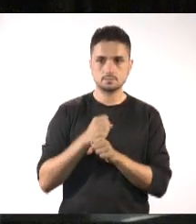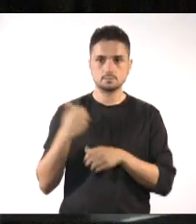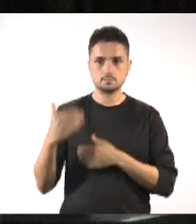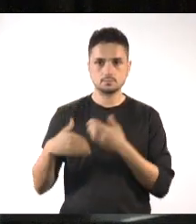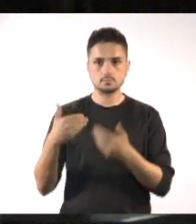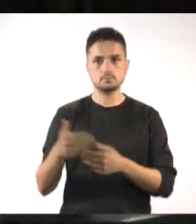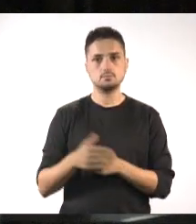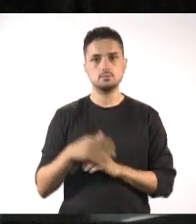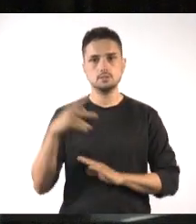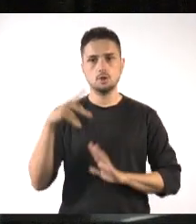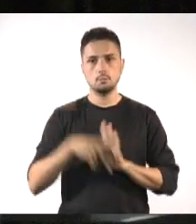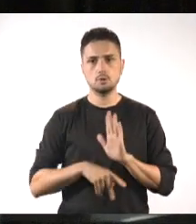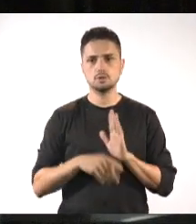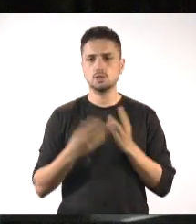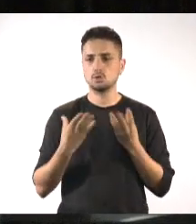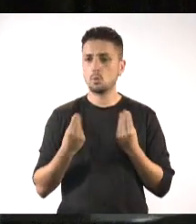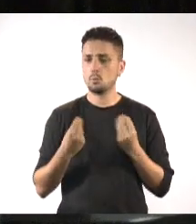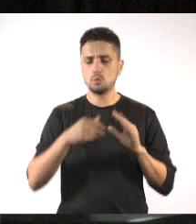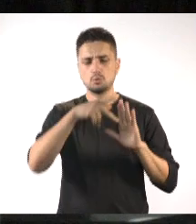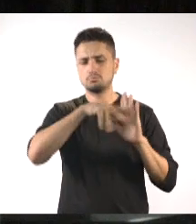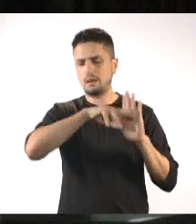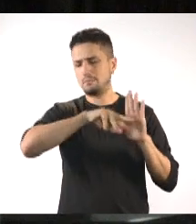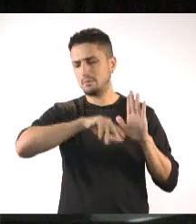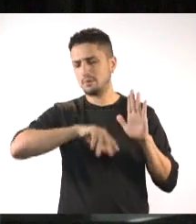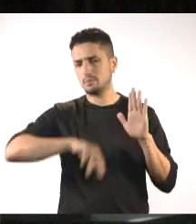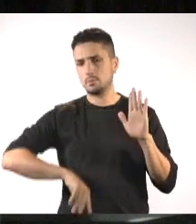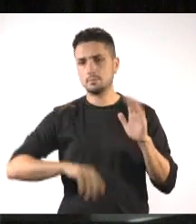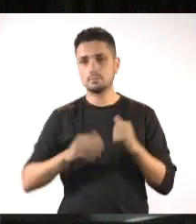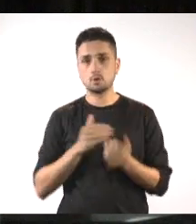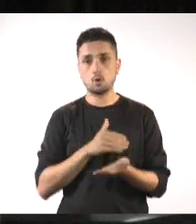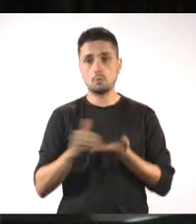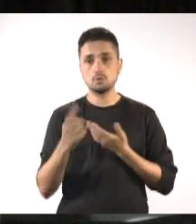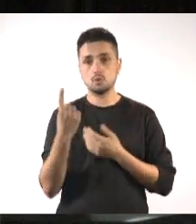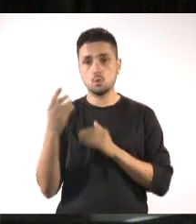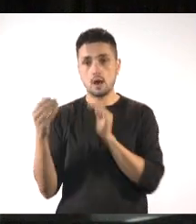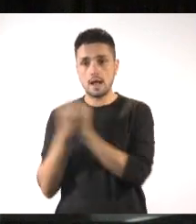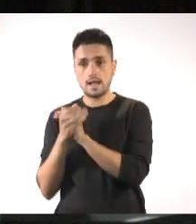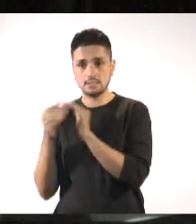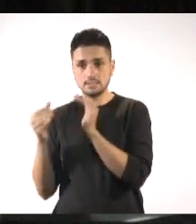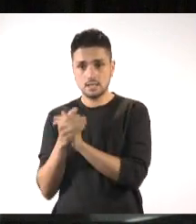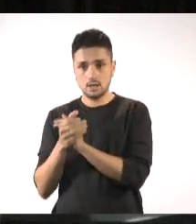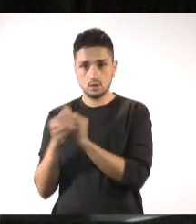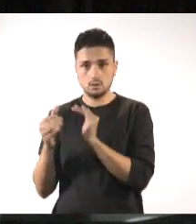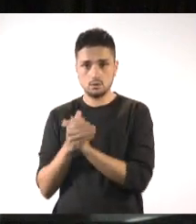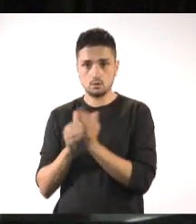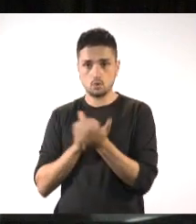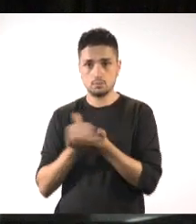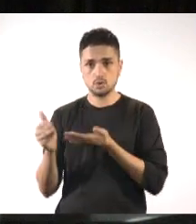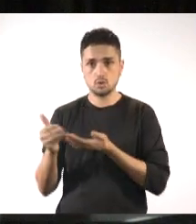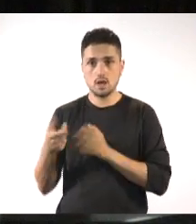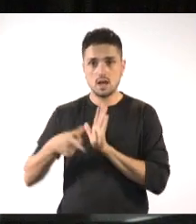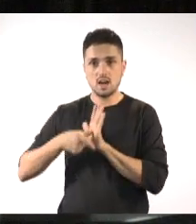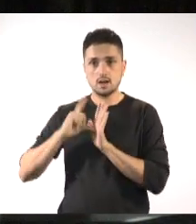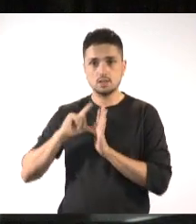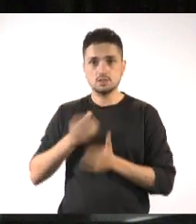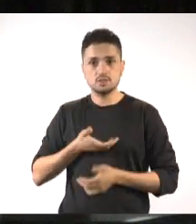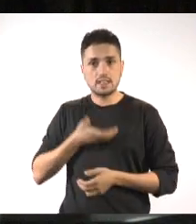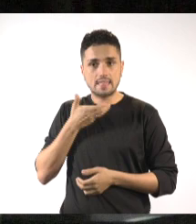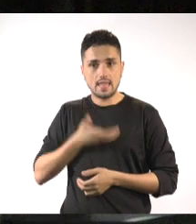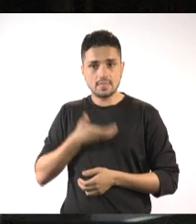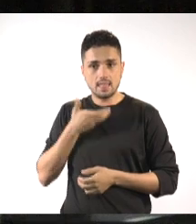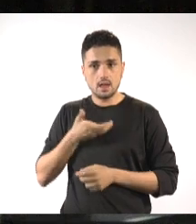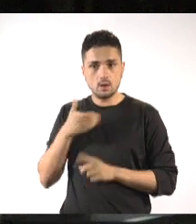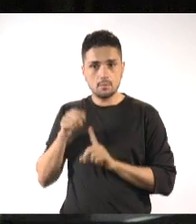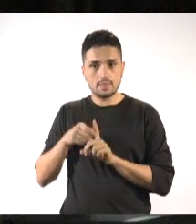são muitos projetos. Começaram apenas com um casal. Tudo começou numa véspera de Natal com um casal